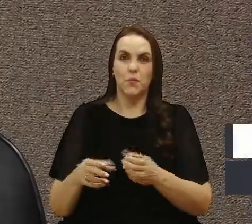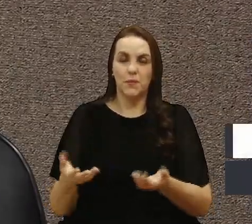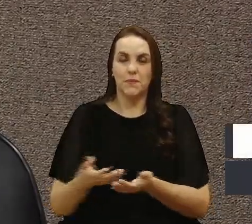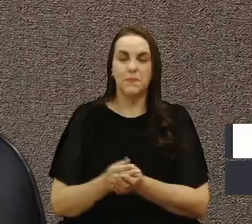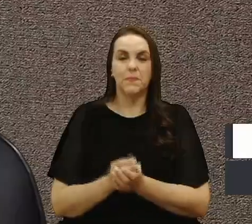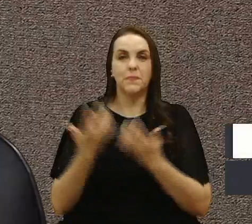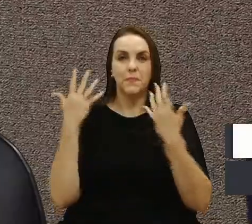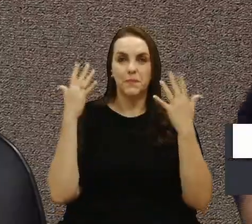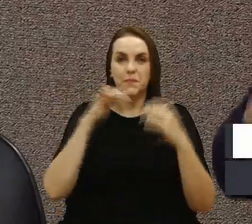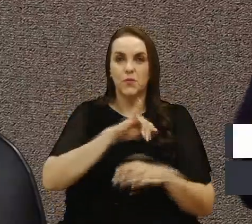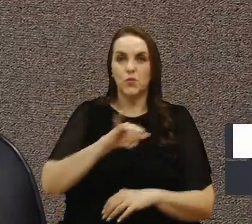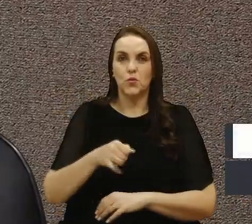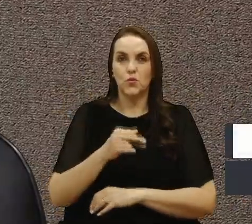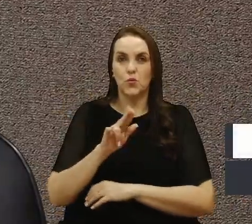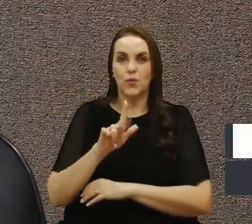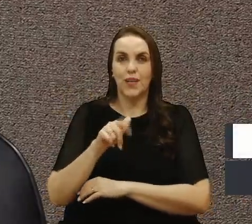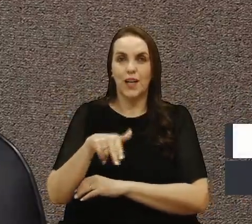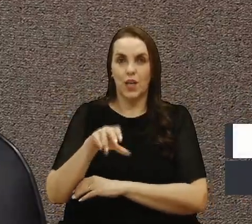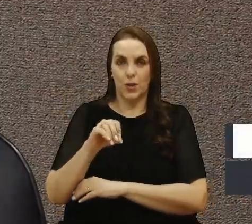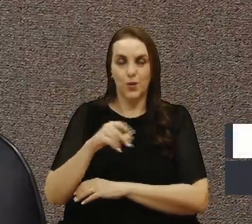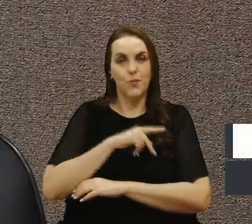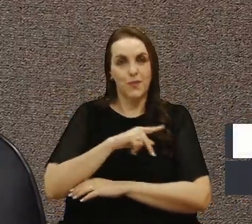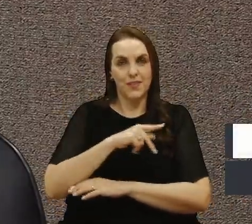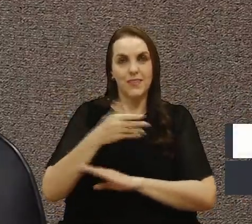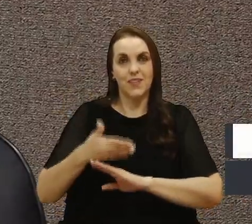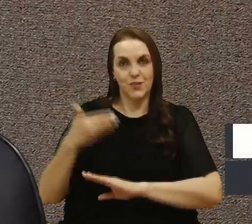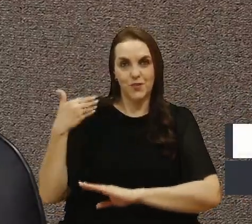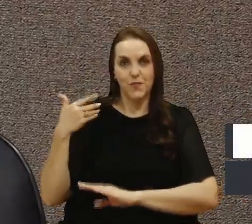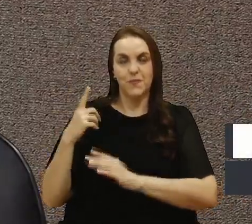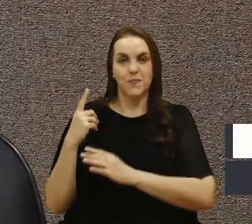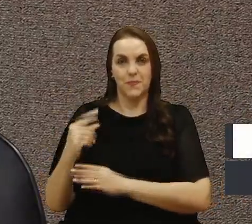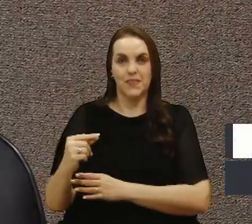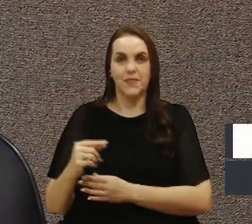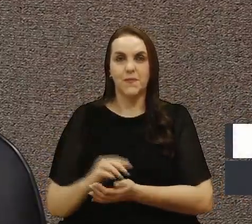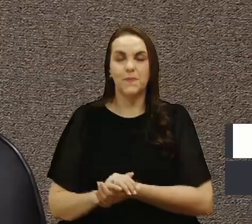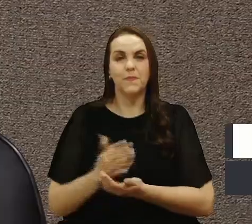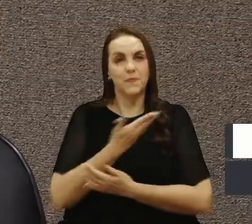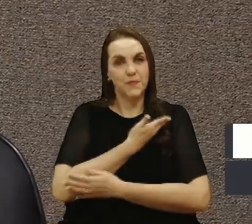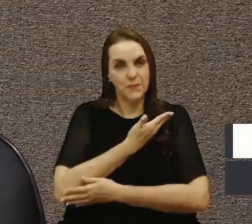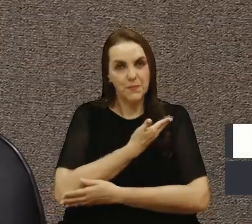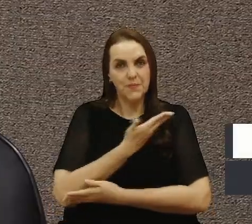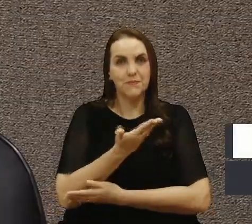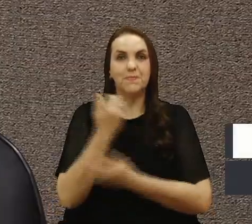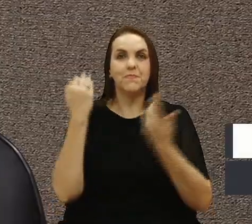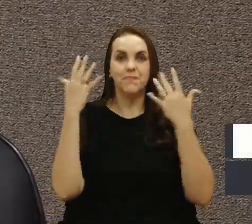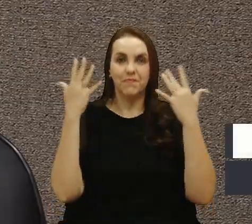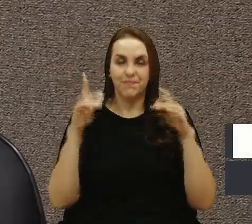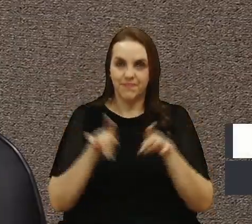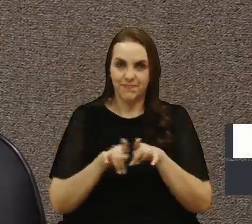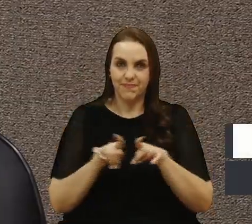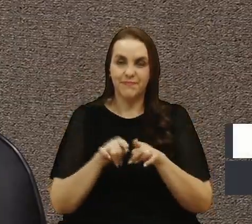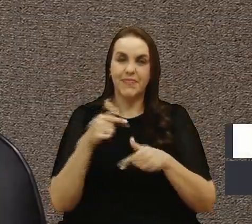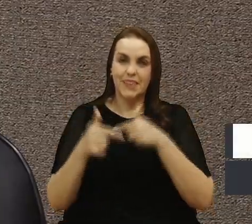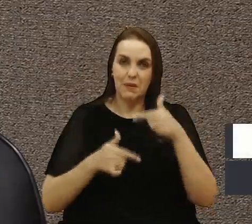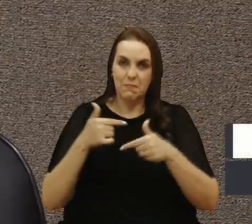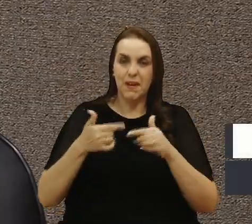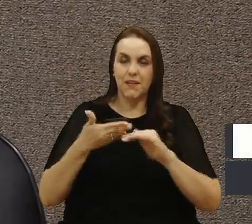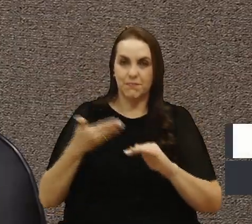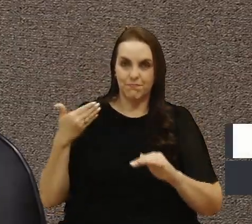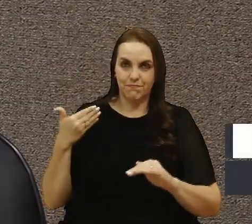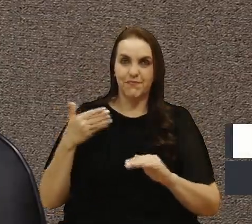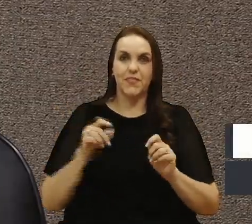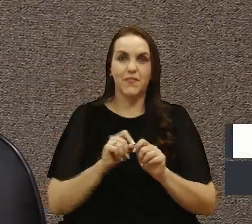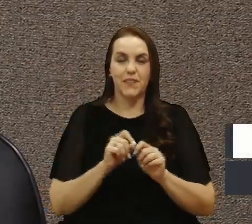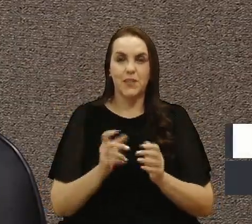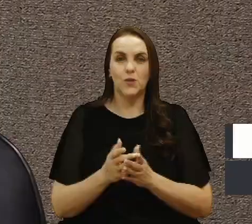ao Juliano, que deixou a presidência, né? E é um grande amigo. Então, parabéns também pelo trabalho que foi realizado e que